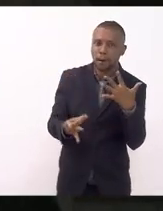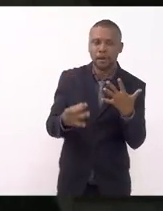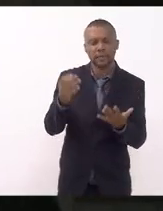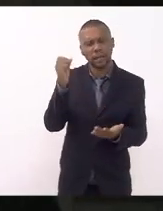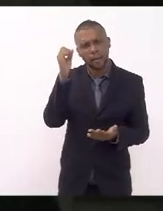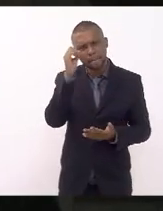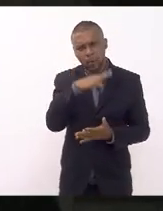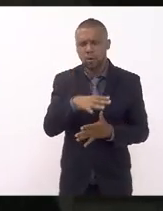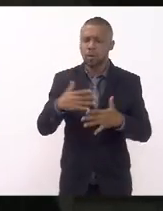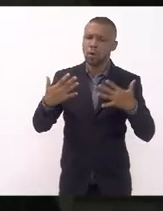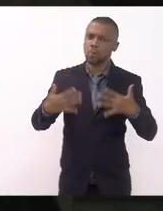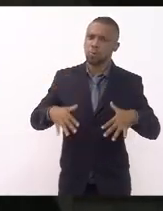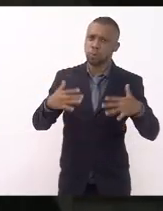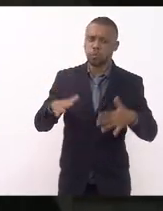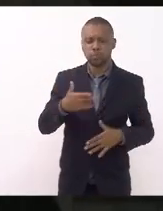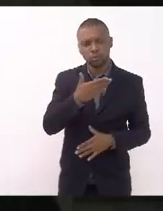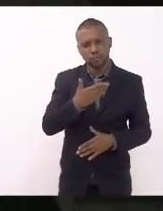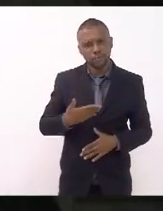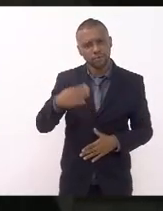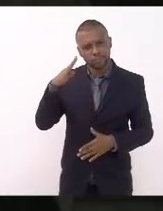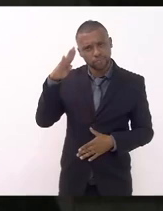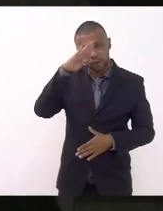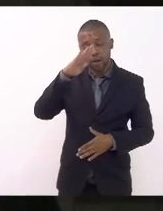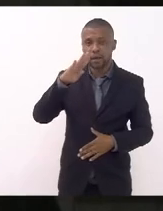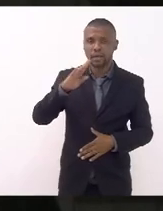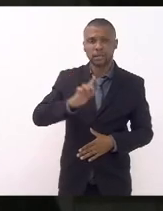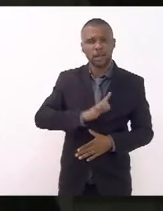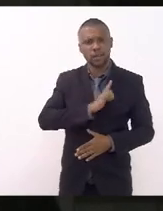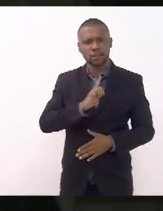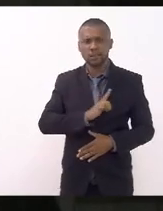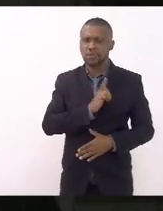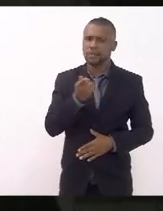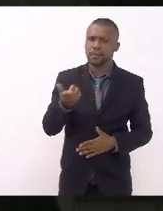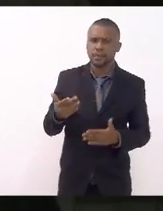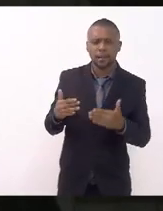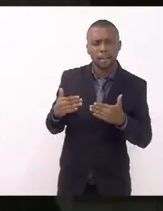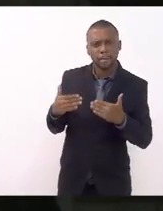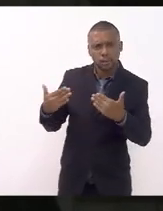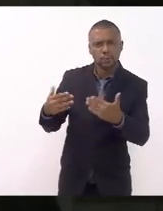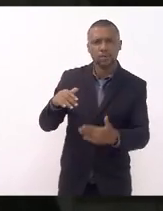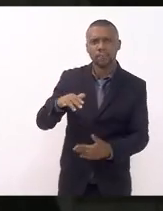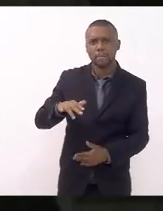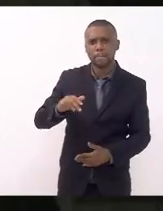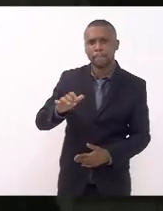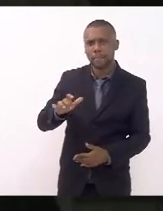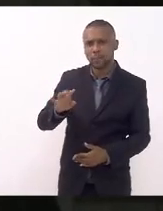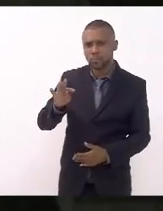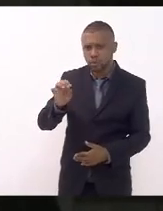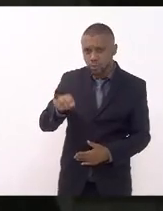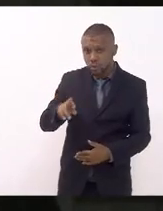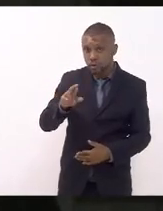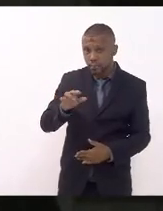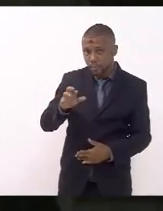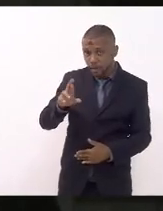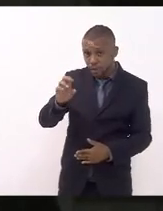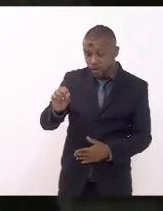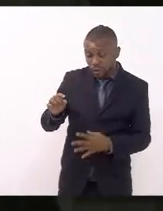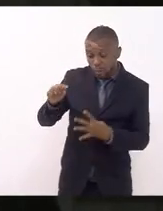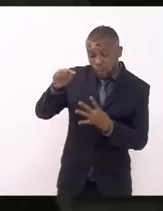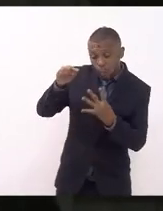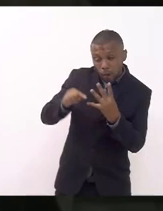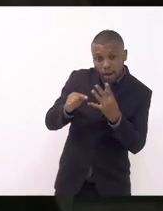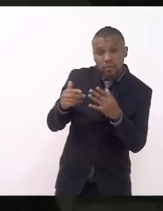aberração do governo Bolsonaro e da gestão desse pífio ministro Milton Ribeiro, que é o quarto ministro da Educação do governo